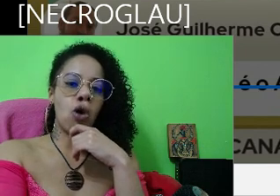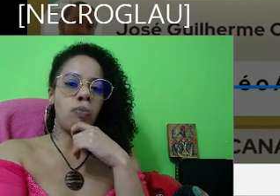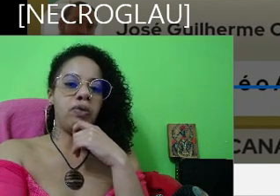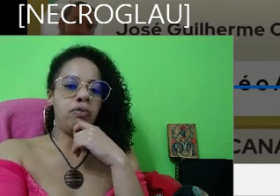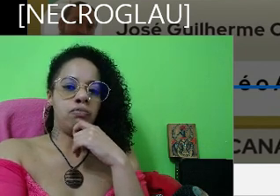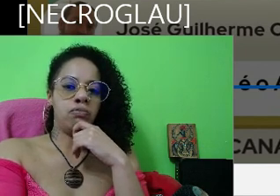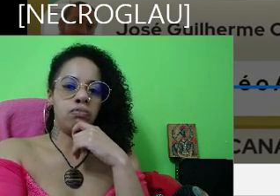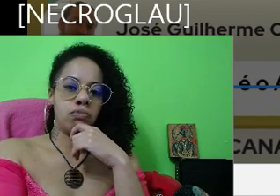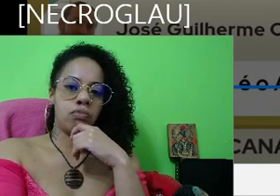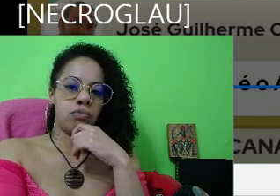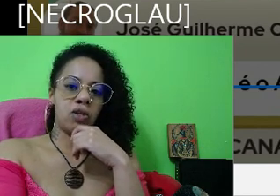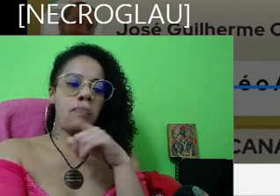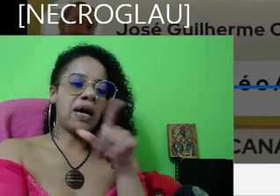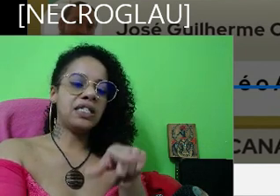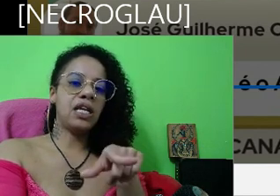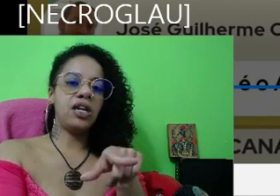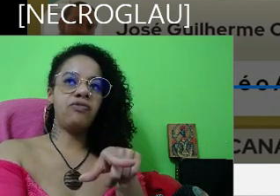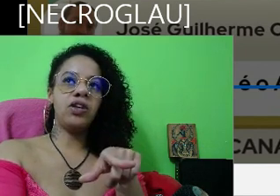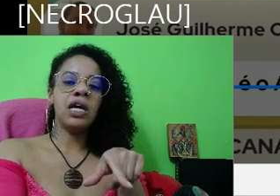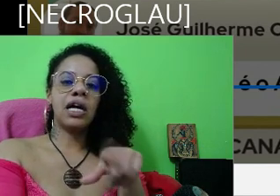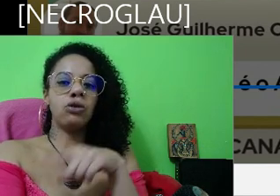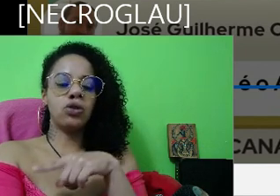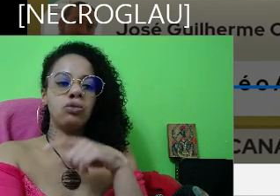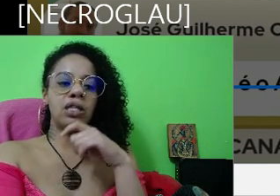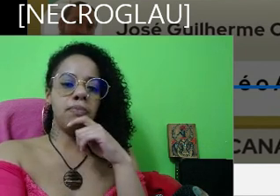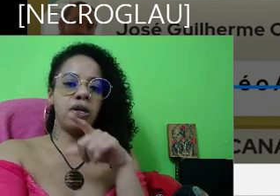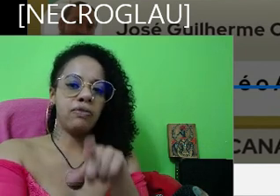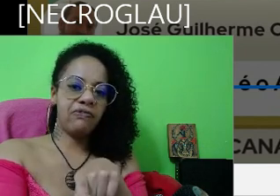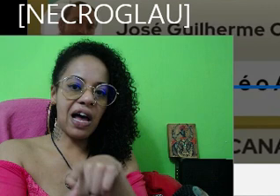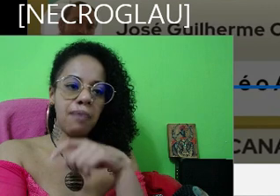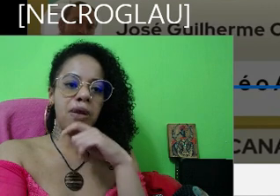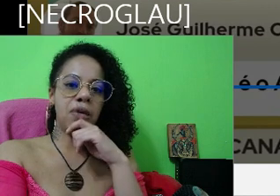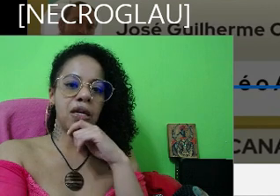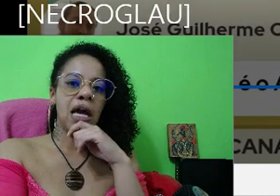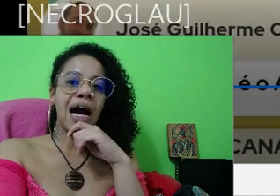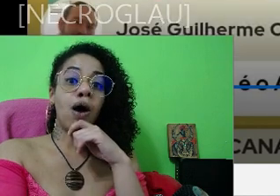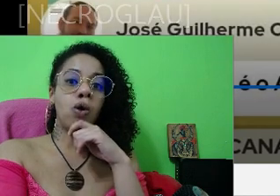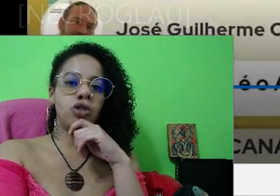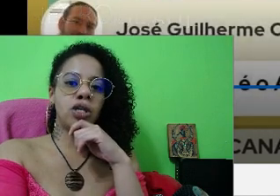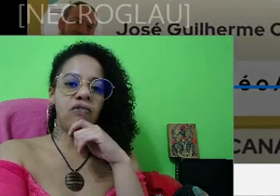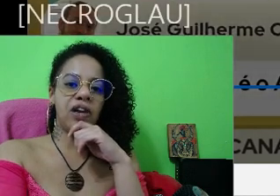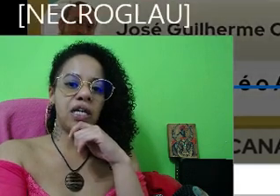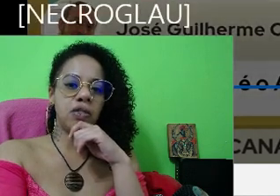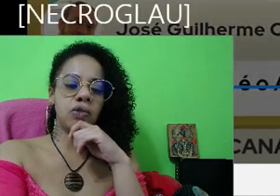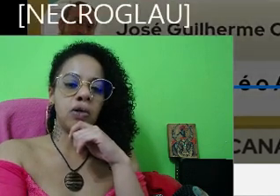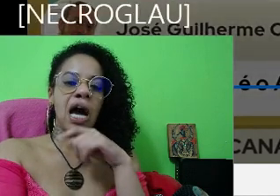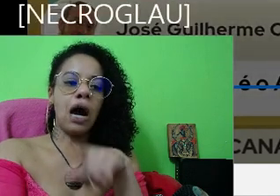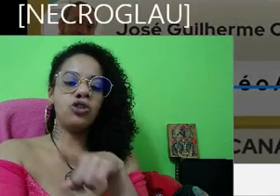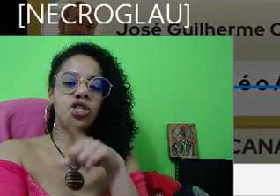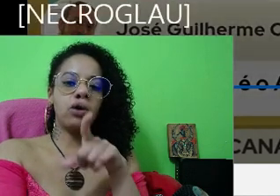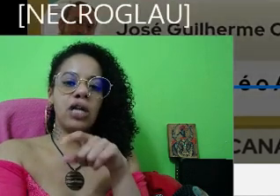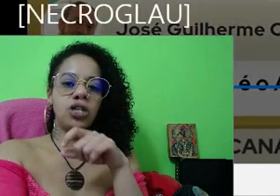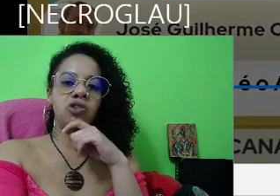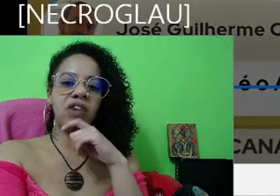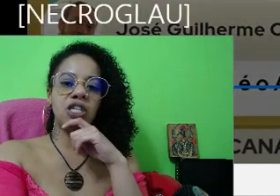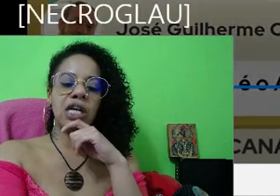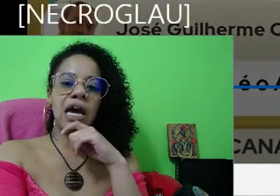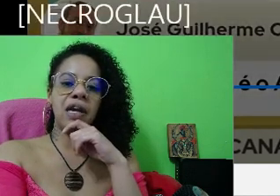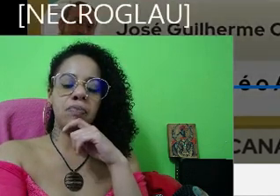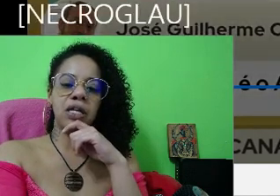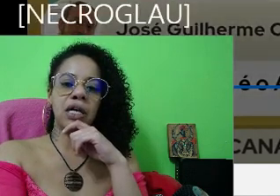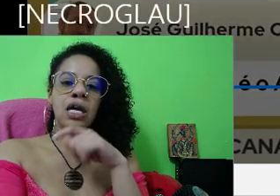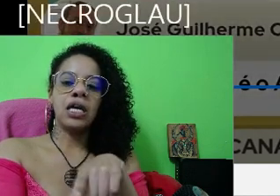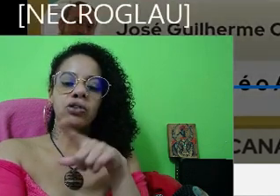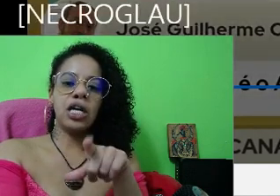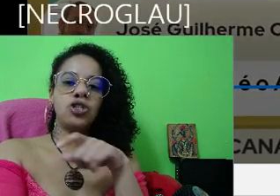causou o golpe que o passe livre causou o temer fala para mim aonde que eu falei isso aonde que eu deixo de falar